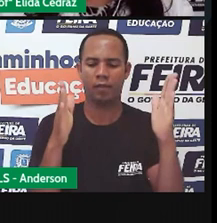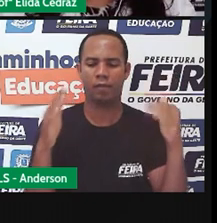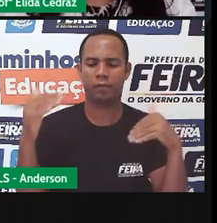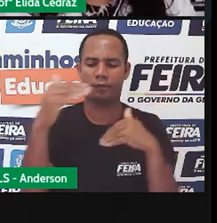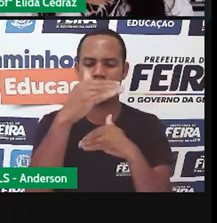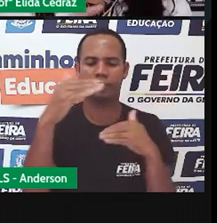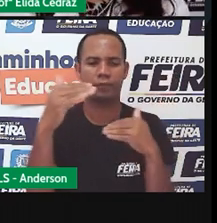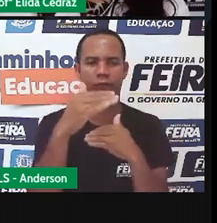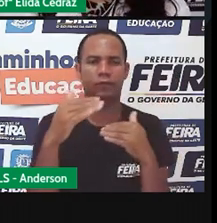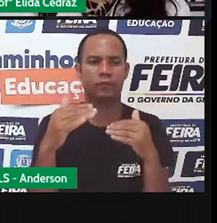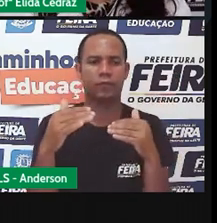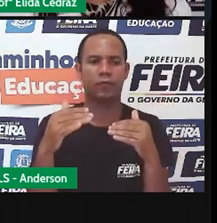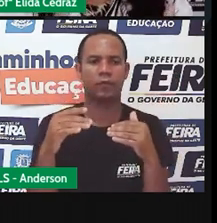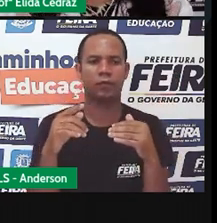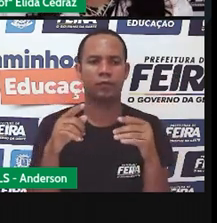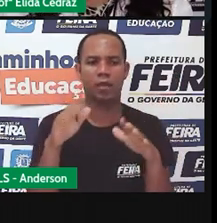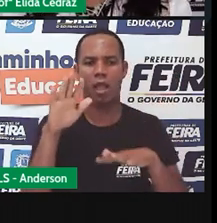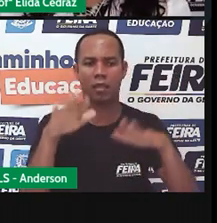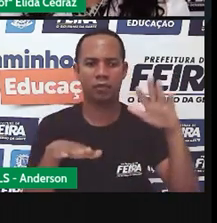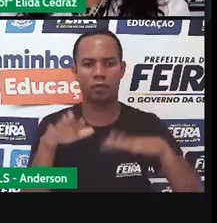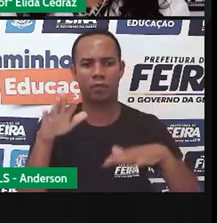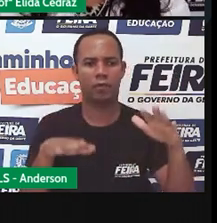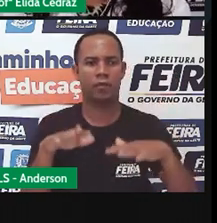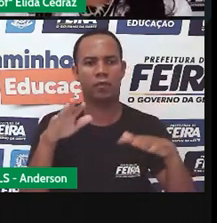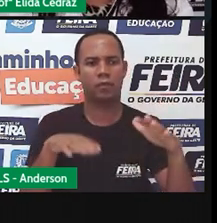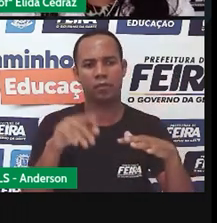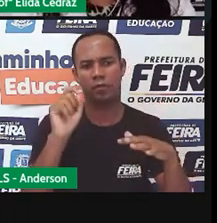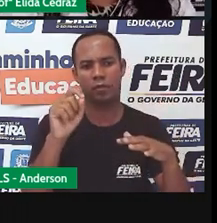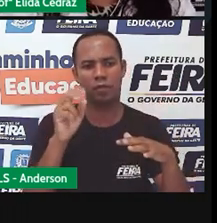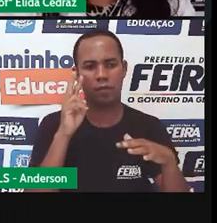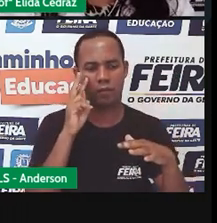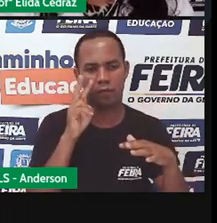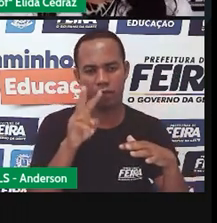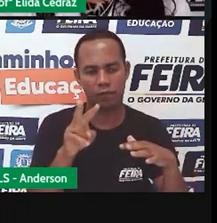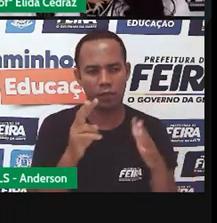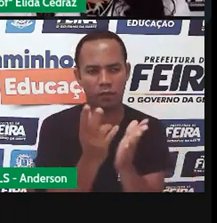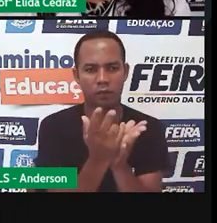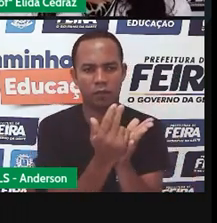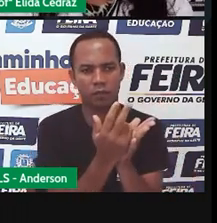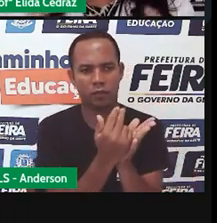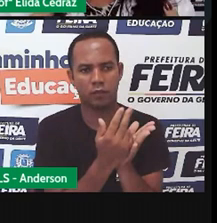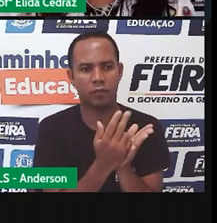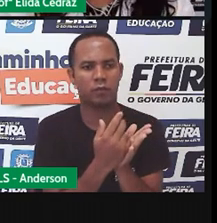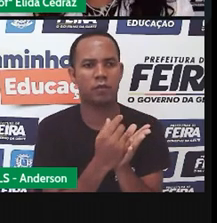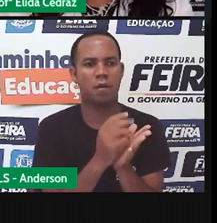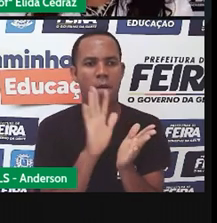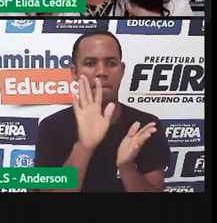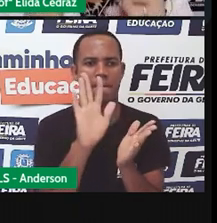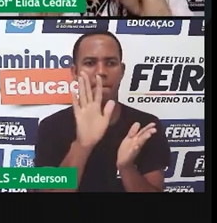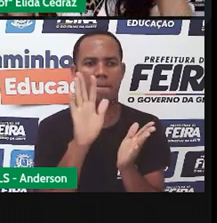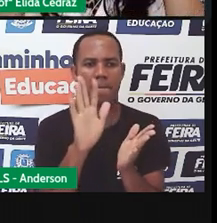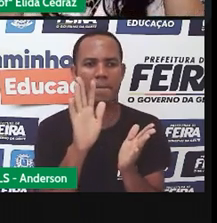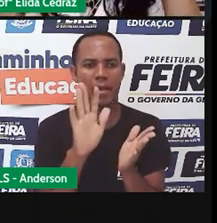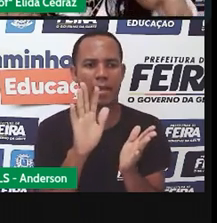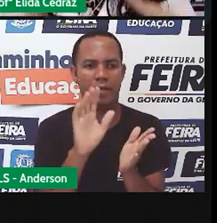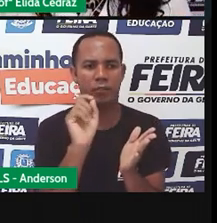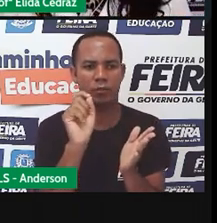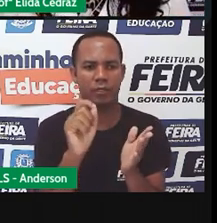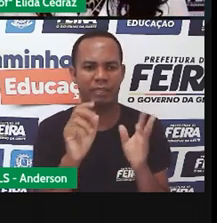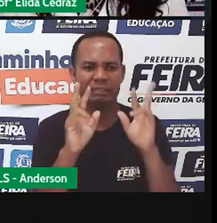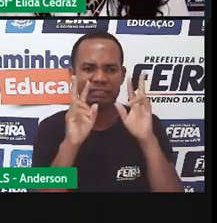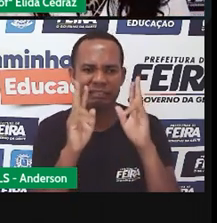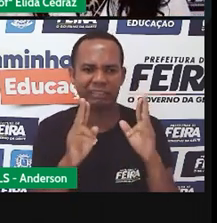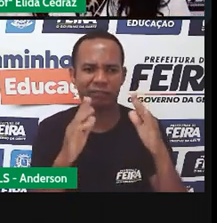linhas. Às vezes você vai ver um objeto ou um desenho em que ele não vai estar do